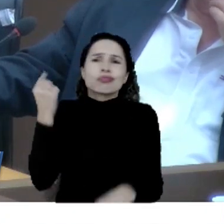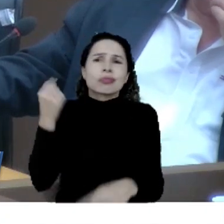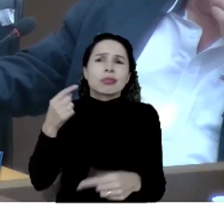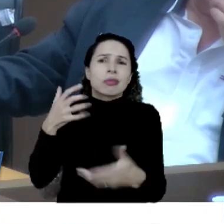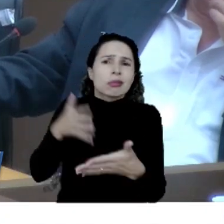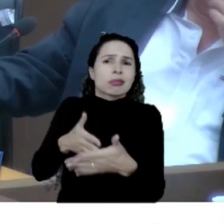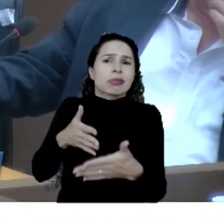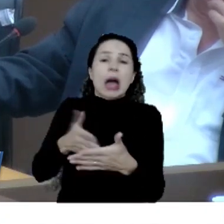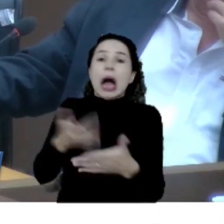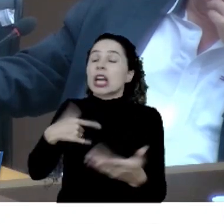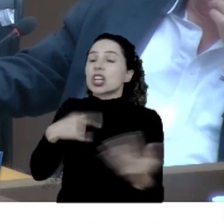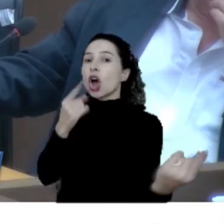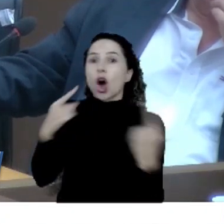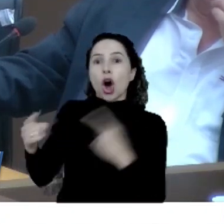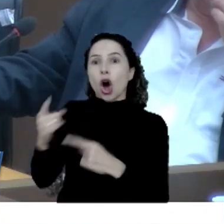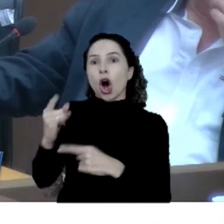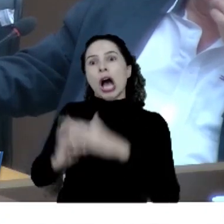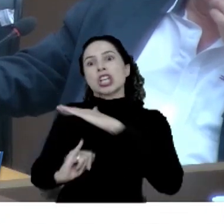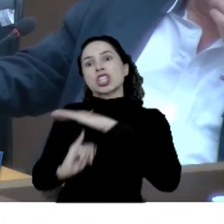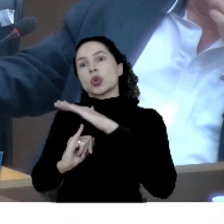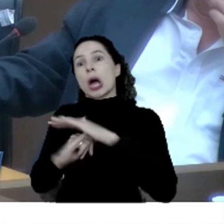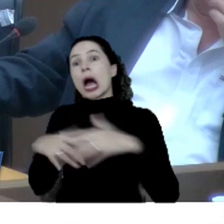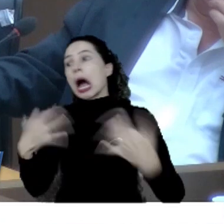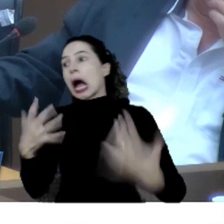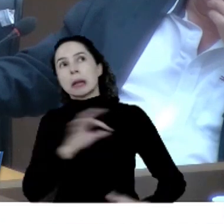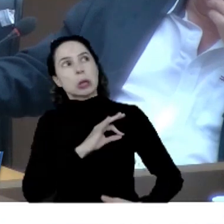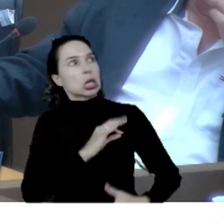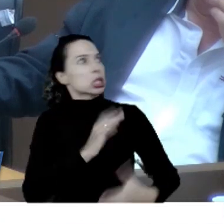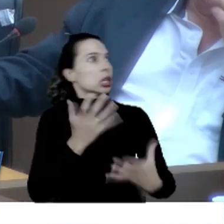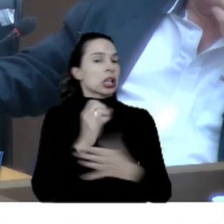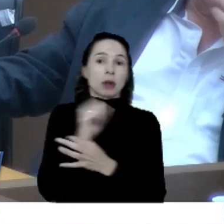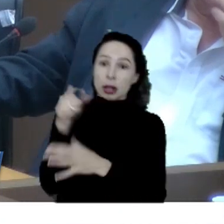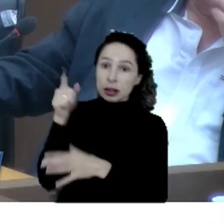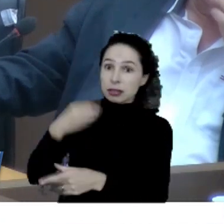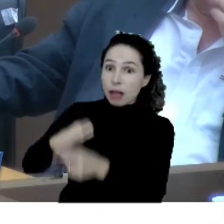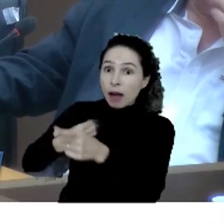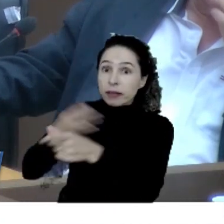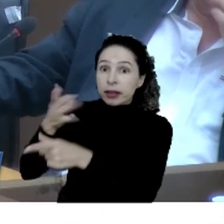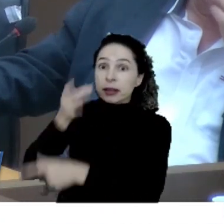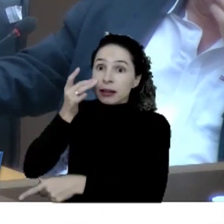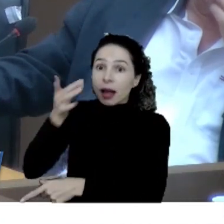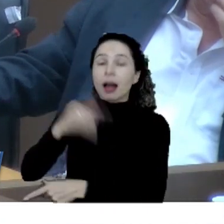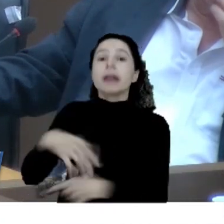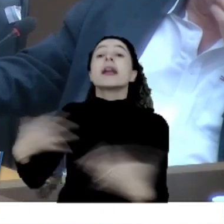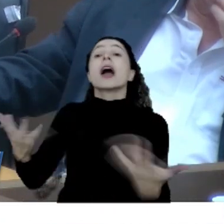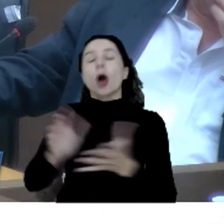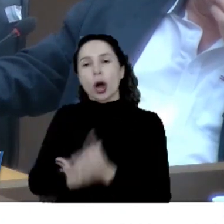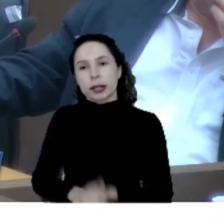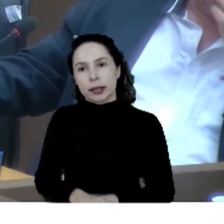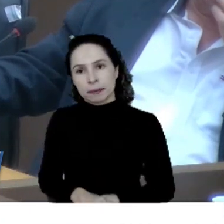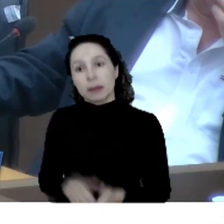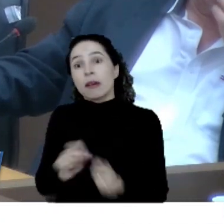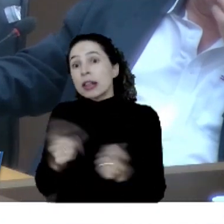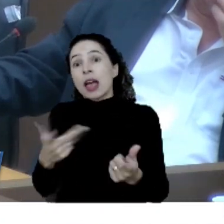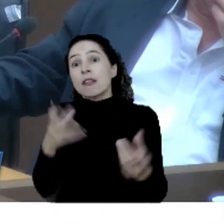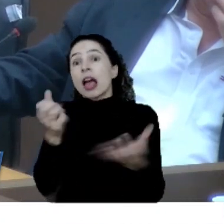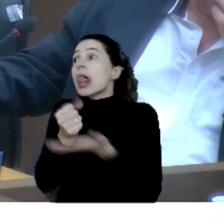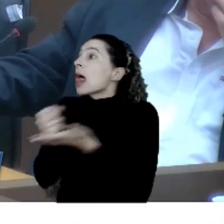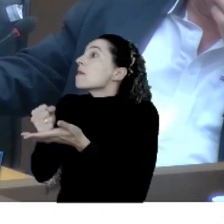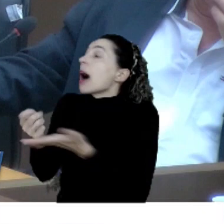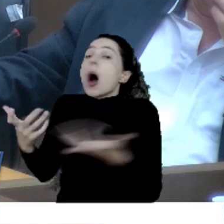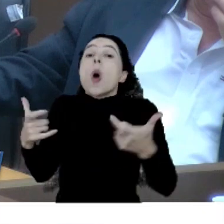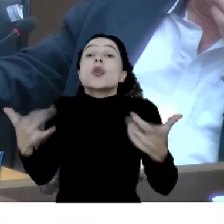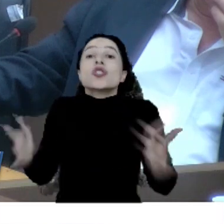atacamos a instituição. Cadê a polícia? Cadê a segurança? Está lá. Está fazendo lá. E agora o que vai fazer? Vai levar para casa de quem?